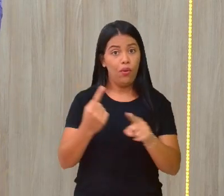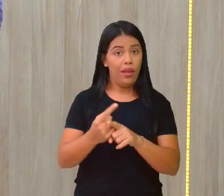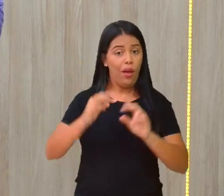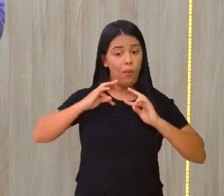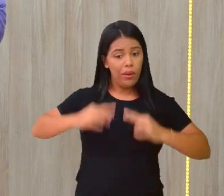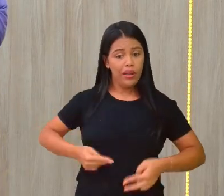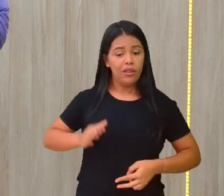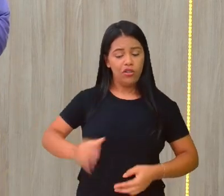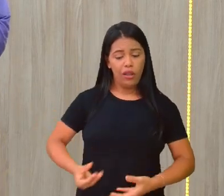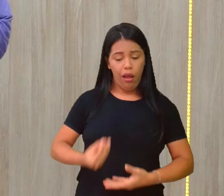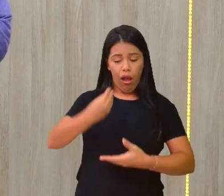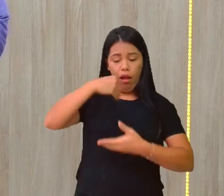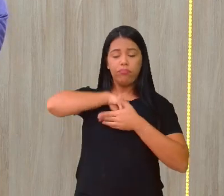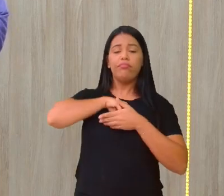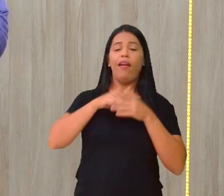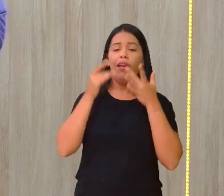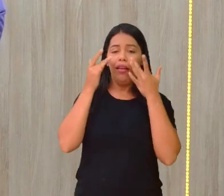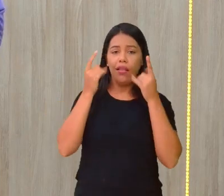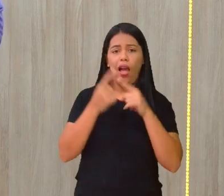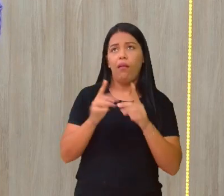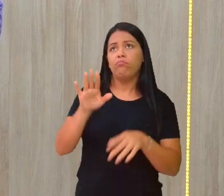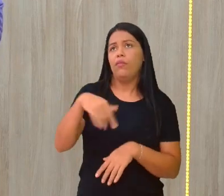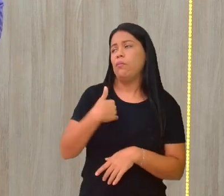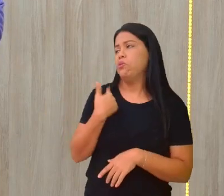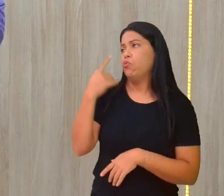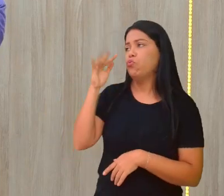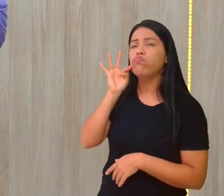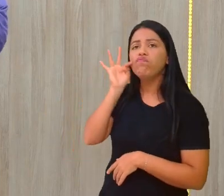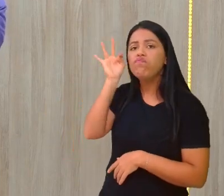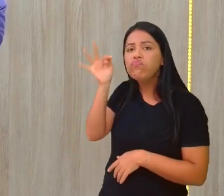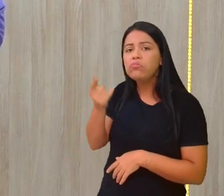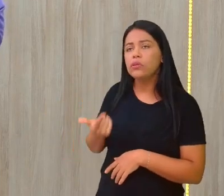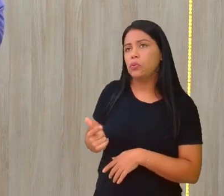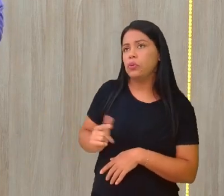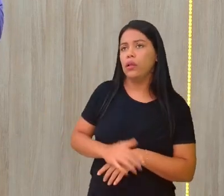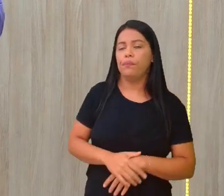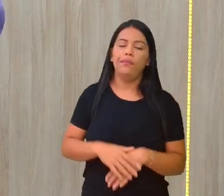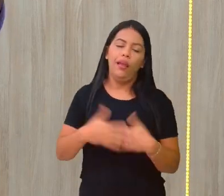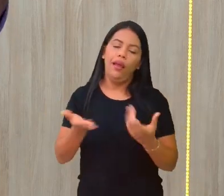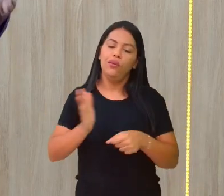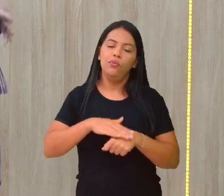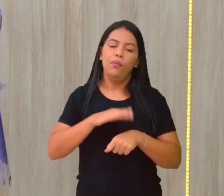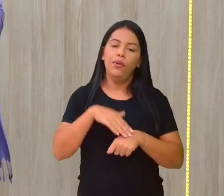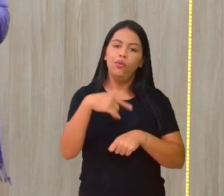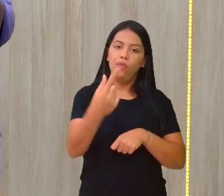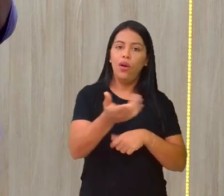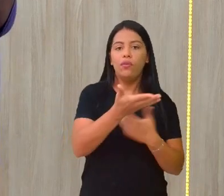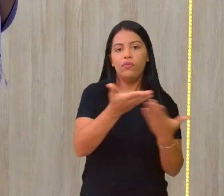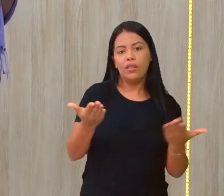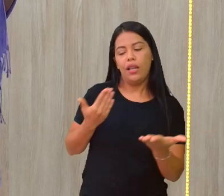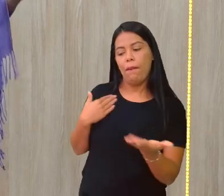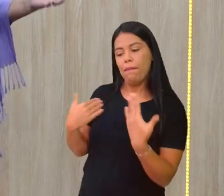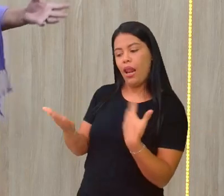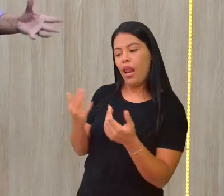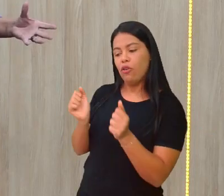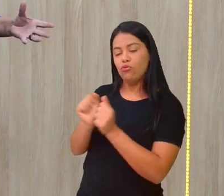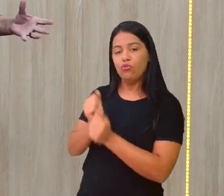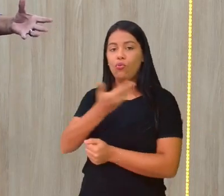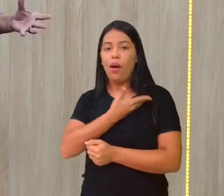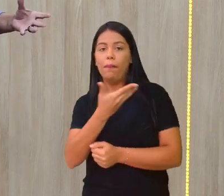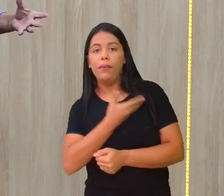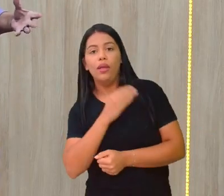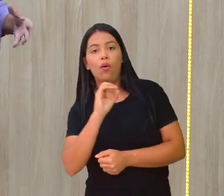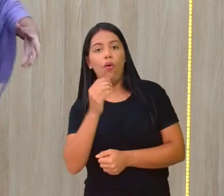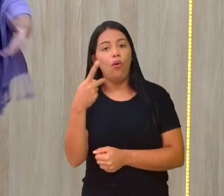sua teatralidade. Ah, mas eu sou tímido, eu não sou teatral. No momento que você está conversando com amigos, no momento que você está numa festa em